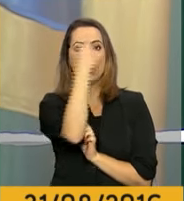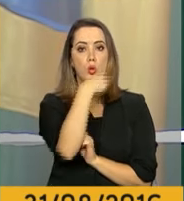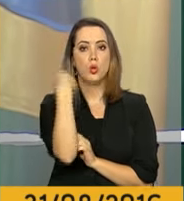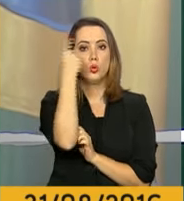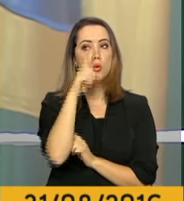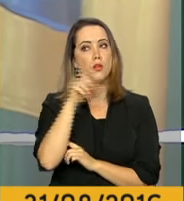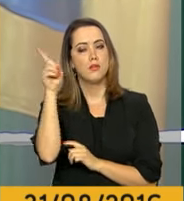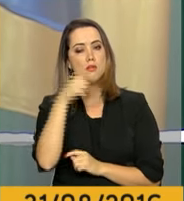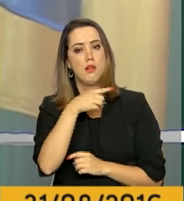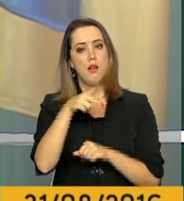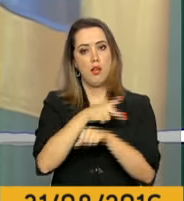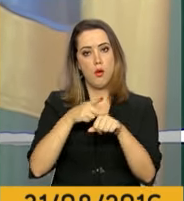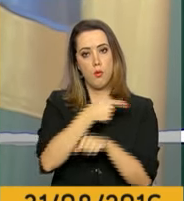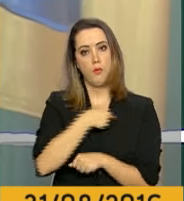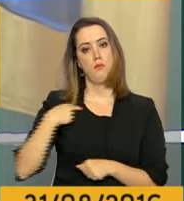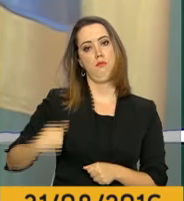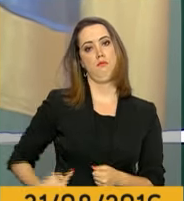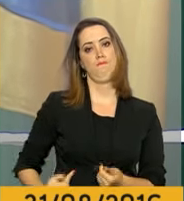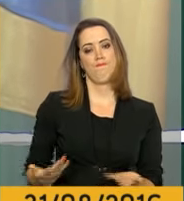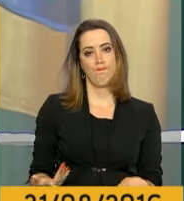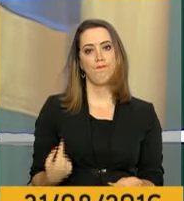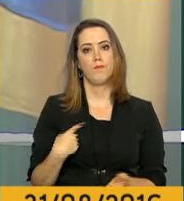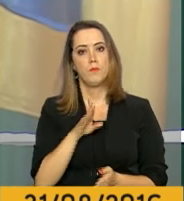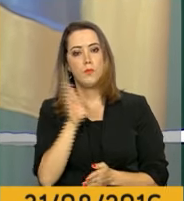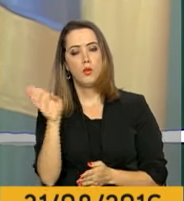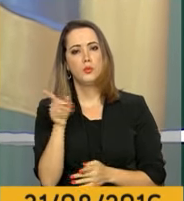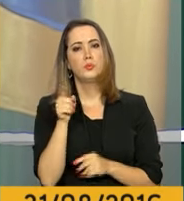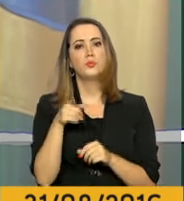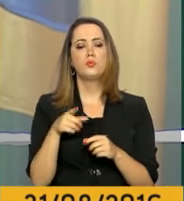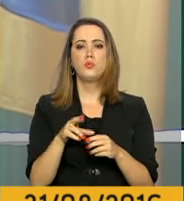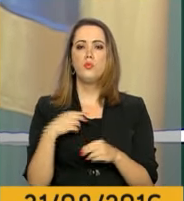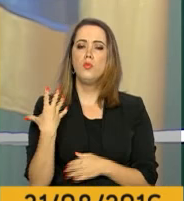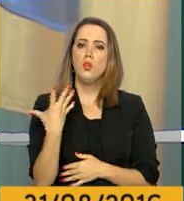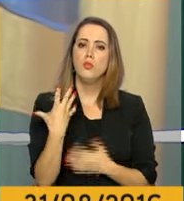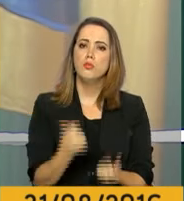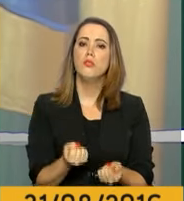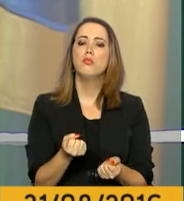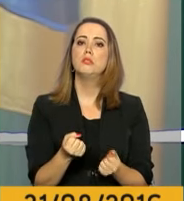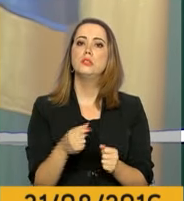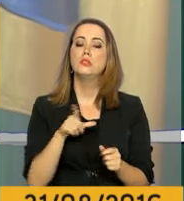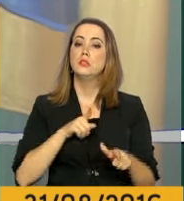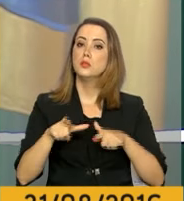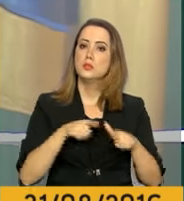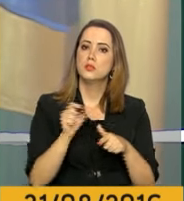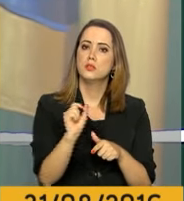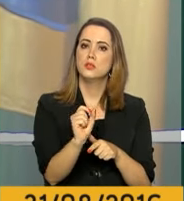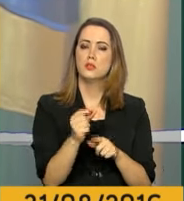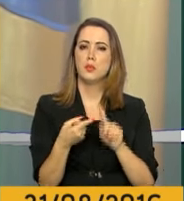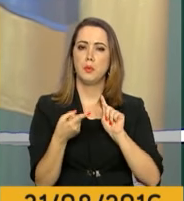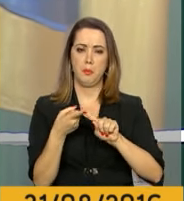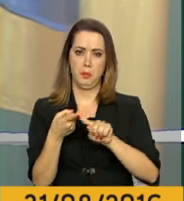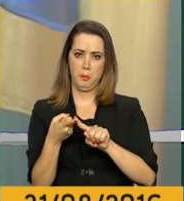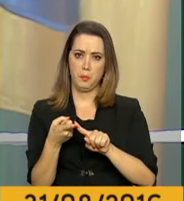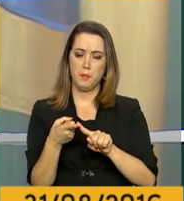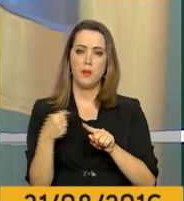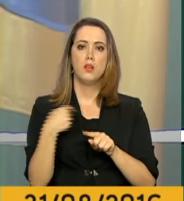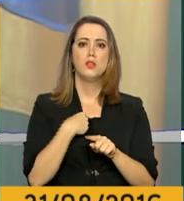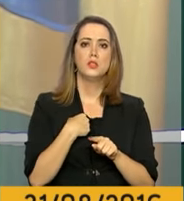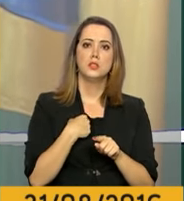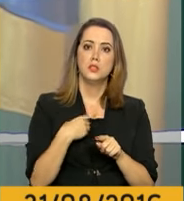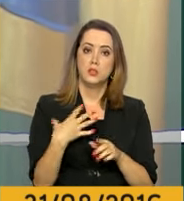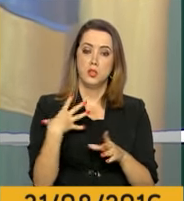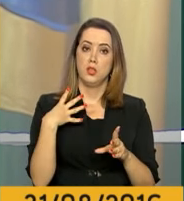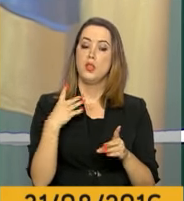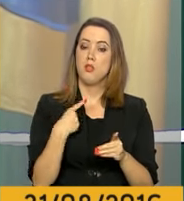50 horas que nós vamos ficar lá, nós vamos ter. Eu tenho bilateral. Primeiro, estou sendo